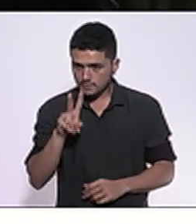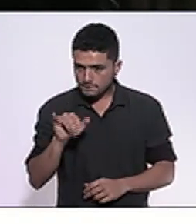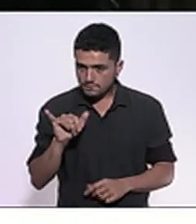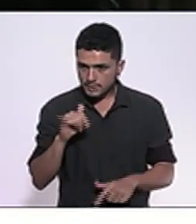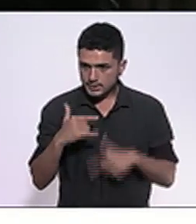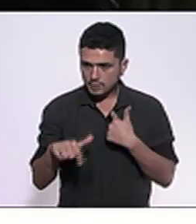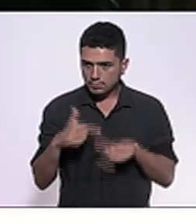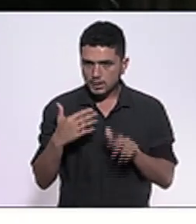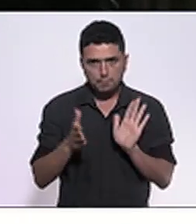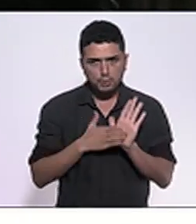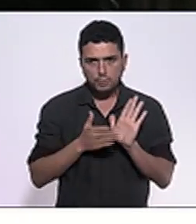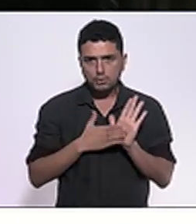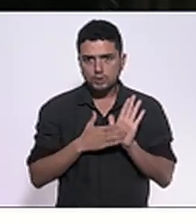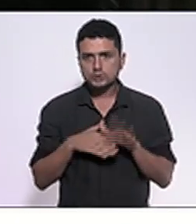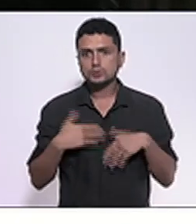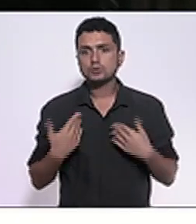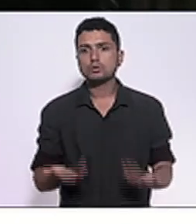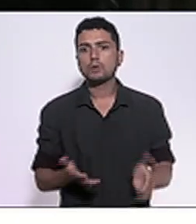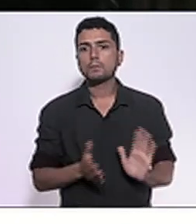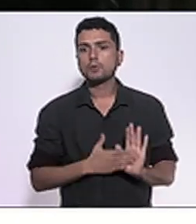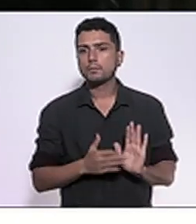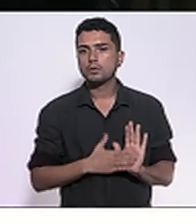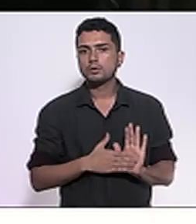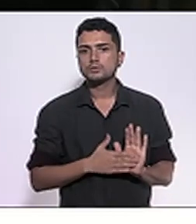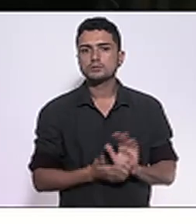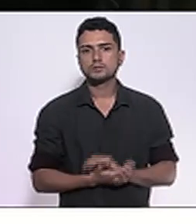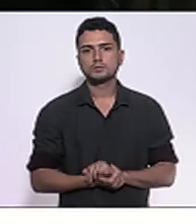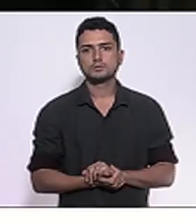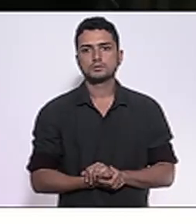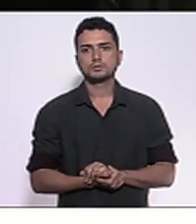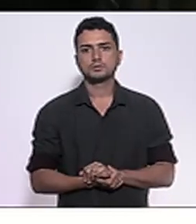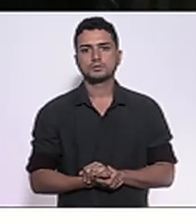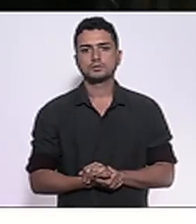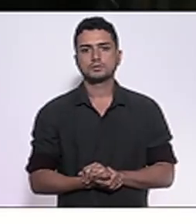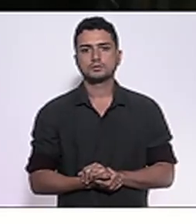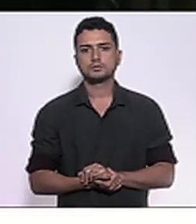em pauta, a gente emenda, melhora,